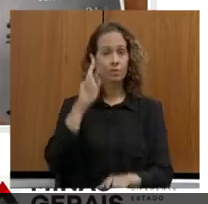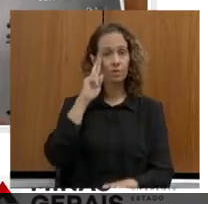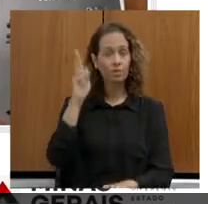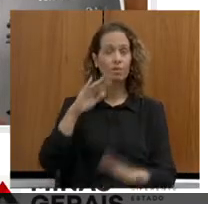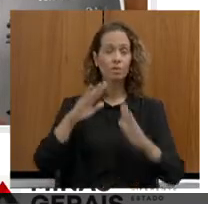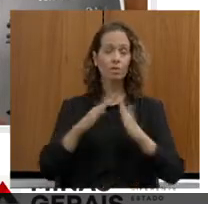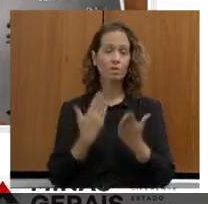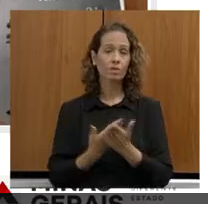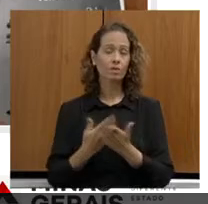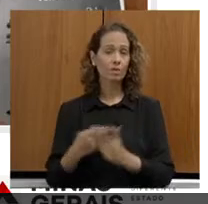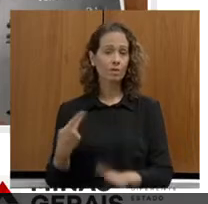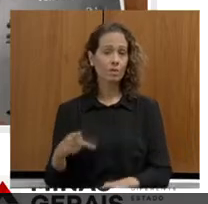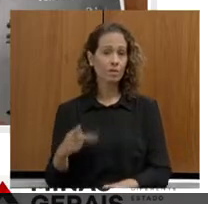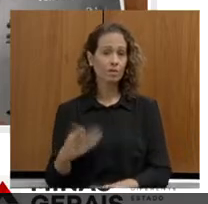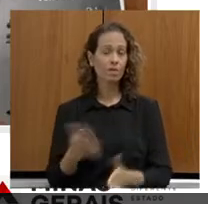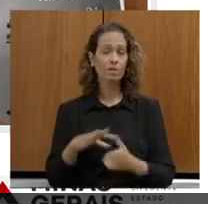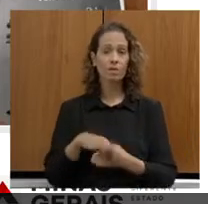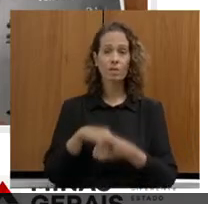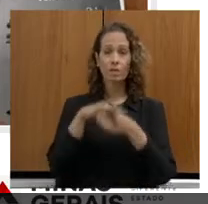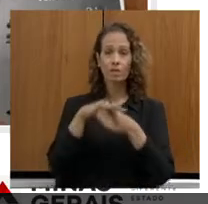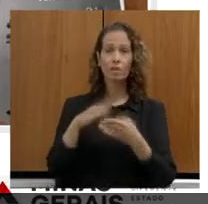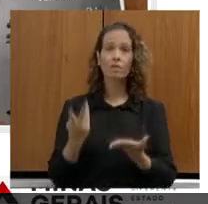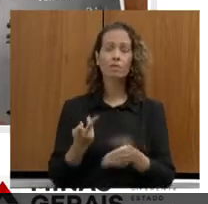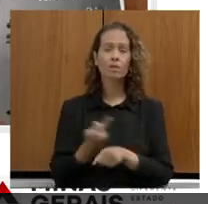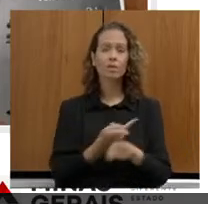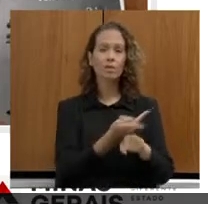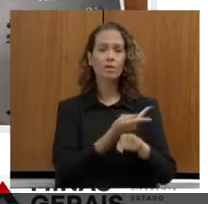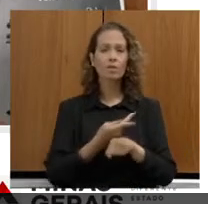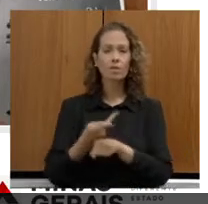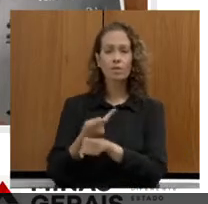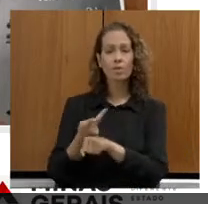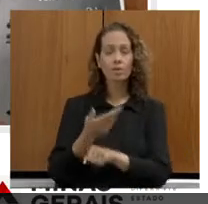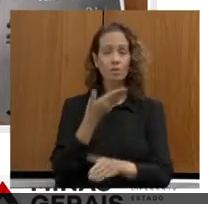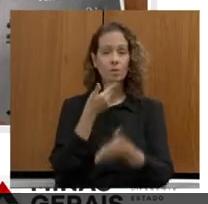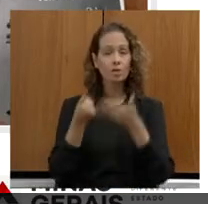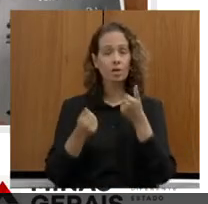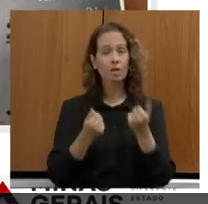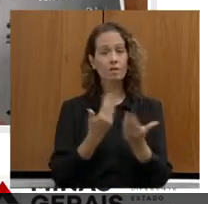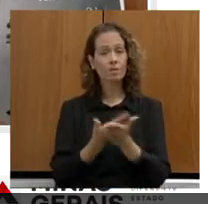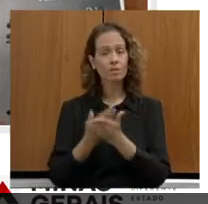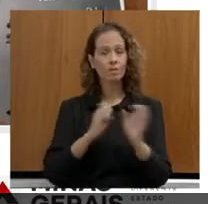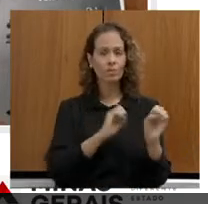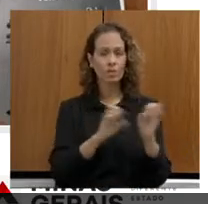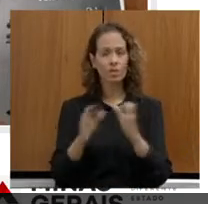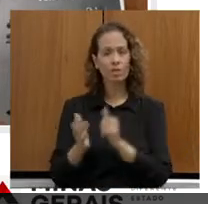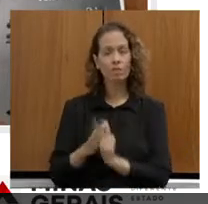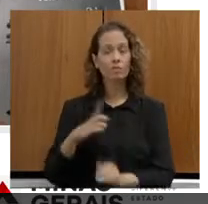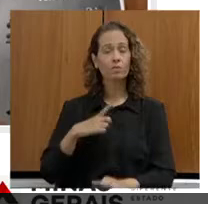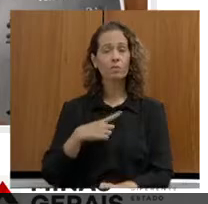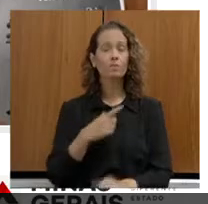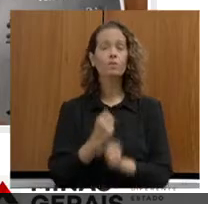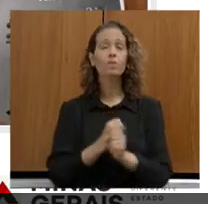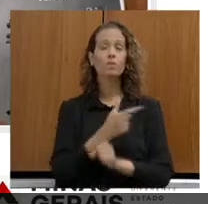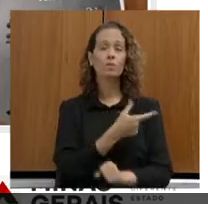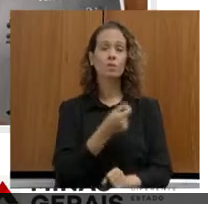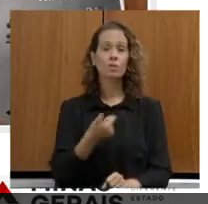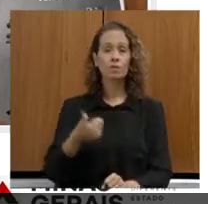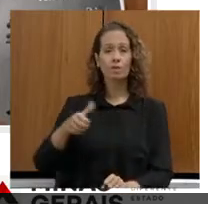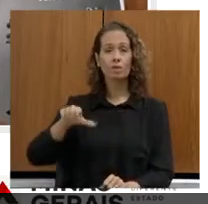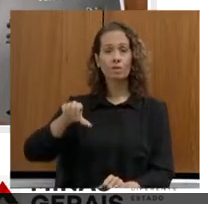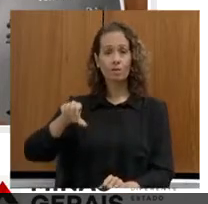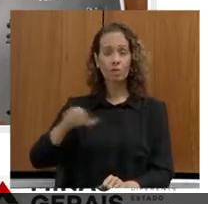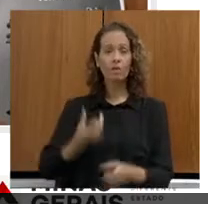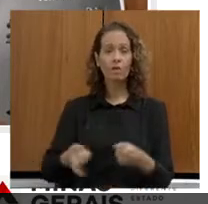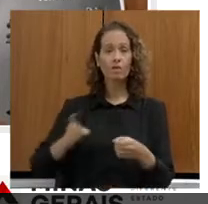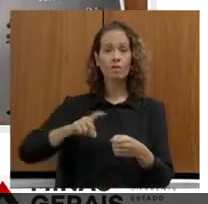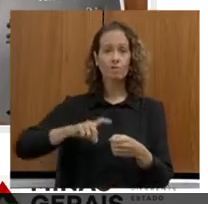nossas vem liderando no processo de busca ativa dos nossos estudantes né tivemos no ano de 2019 a